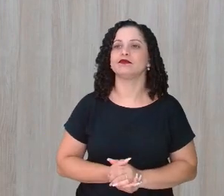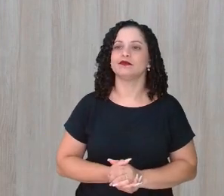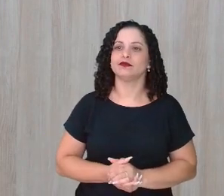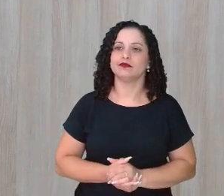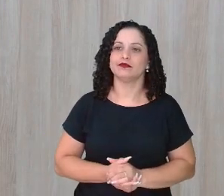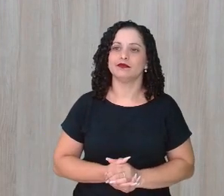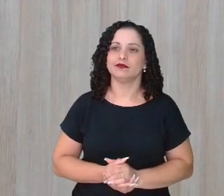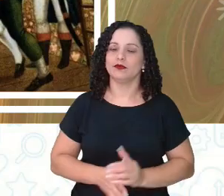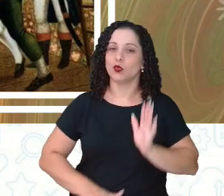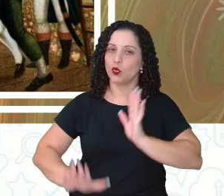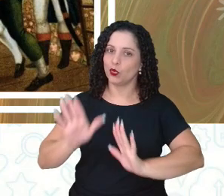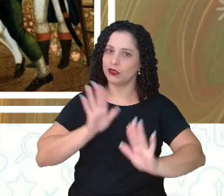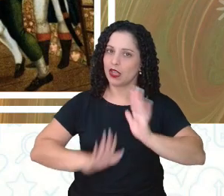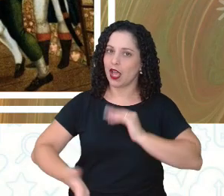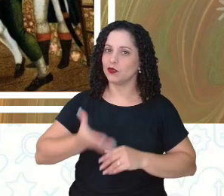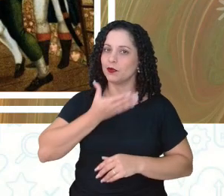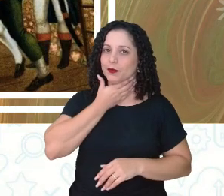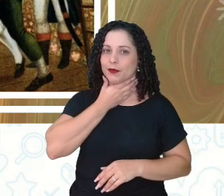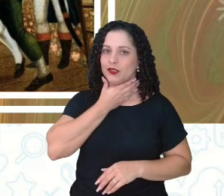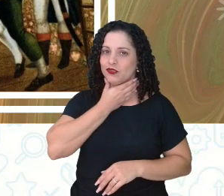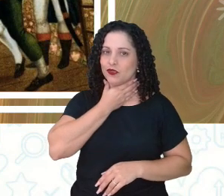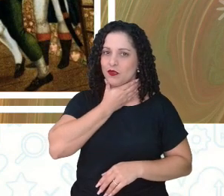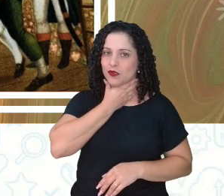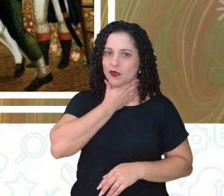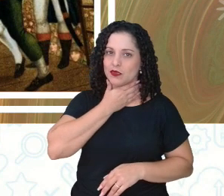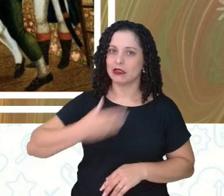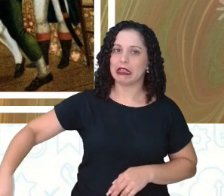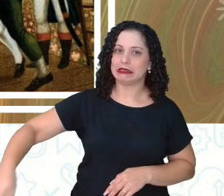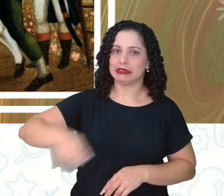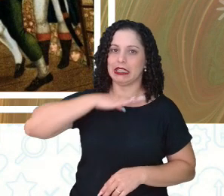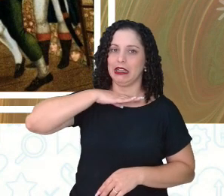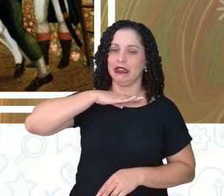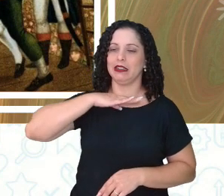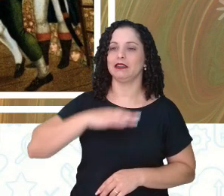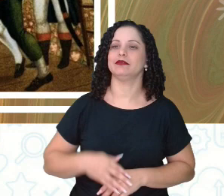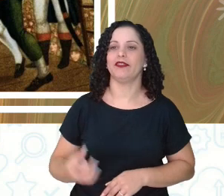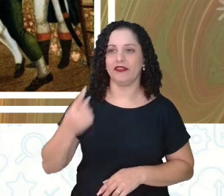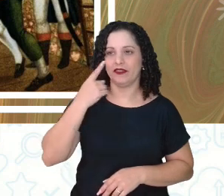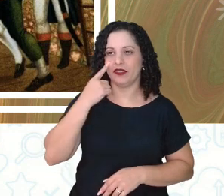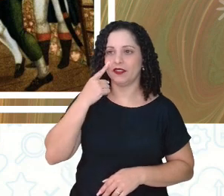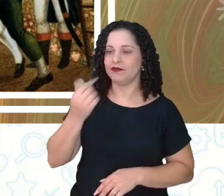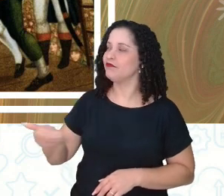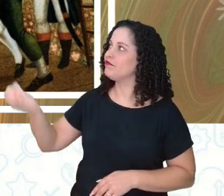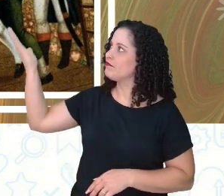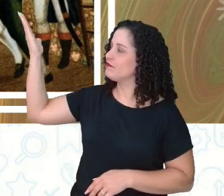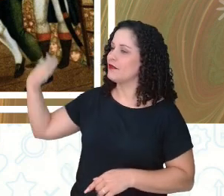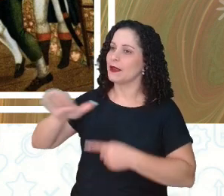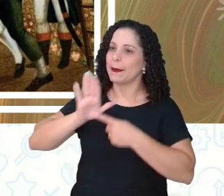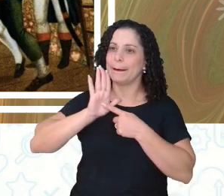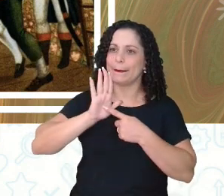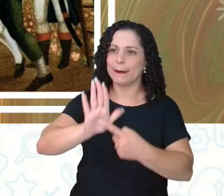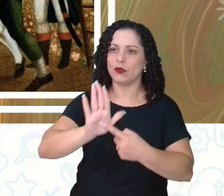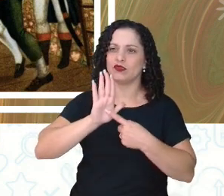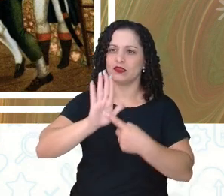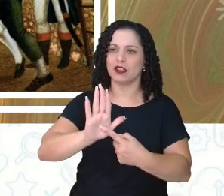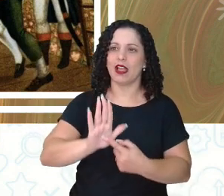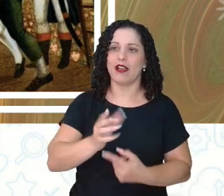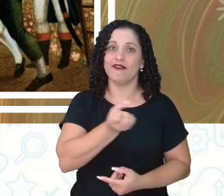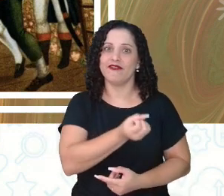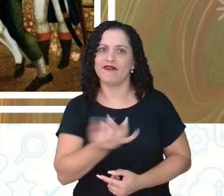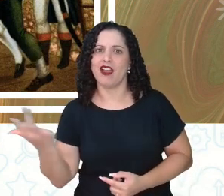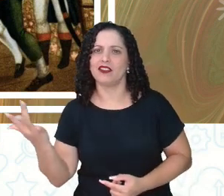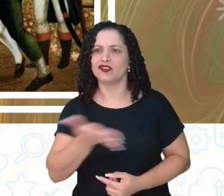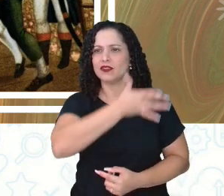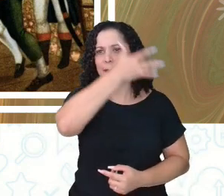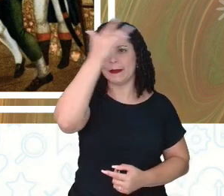Olha aí, ó, cuidado com o pescoço, né? Vejam aí algumas gravuras que mostram várias pessoas,